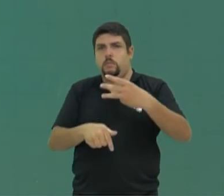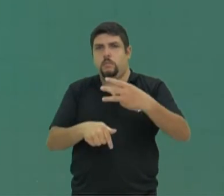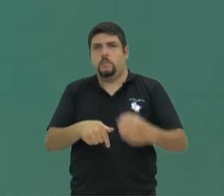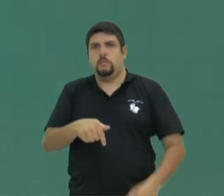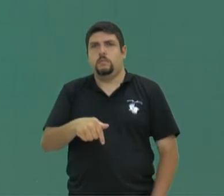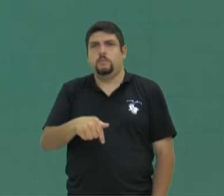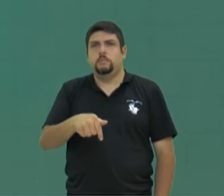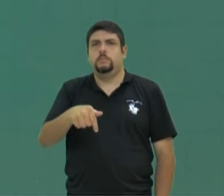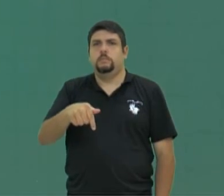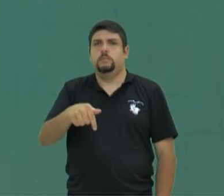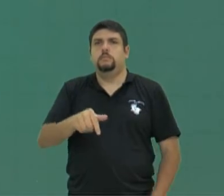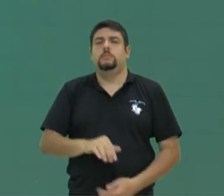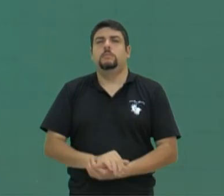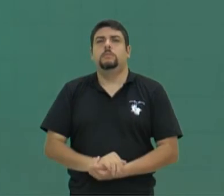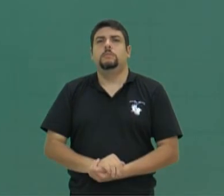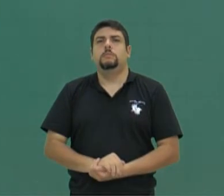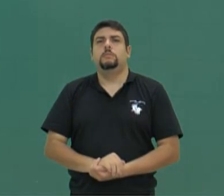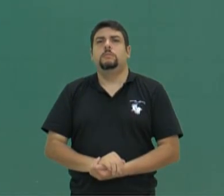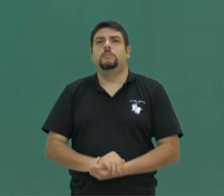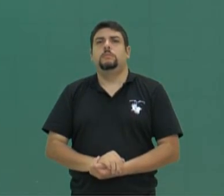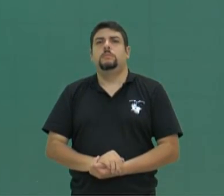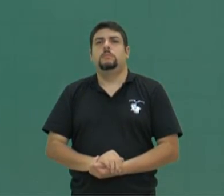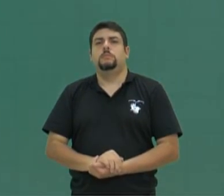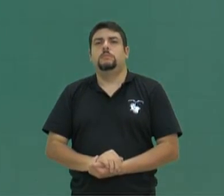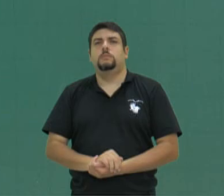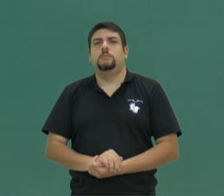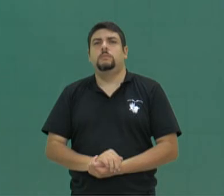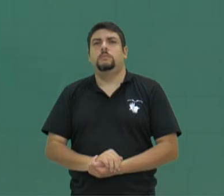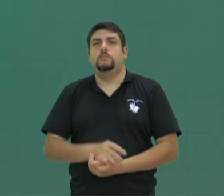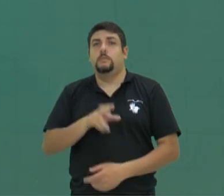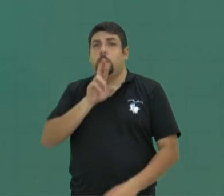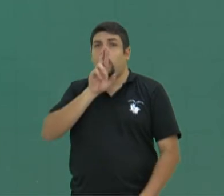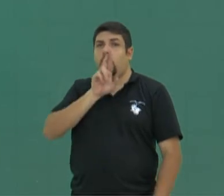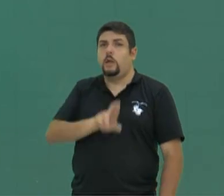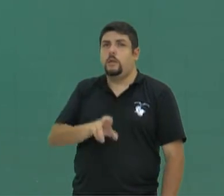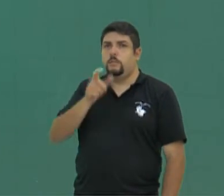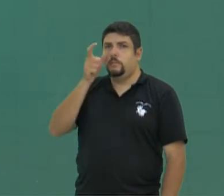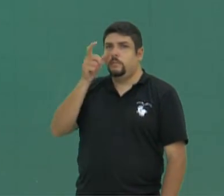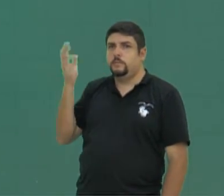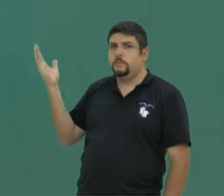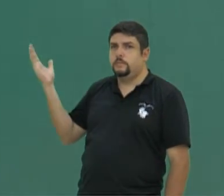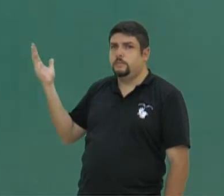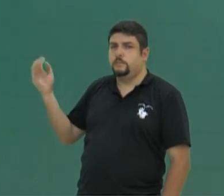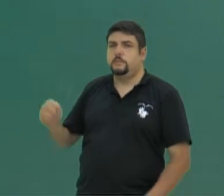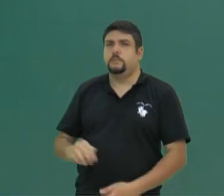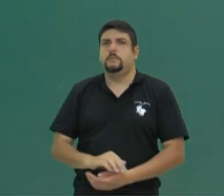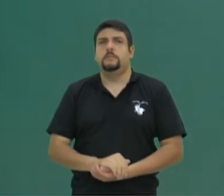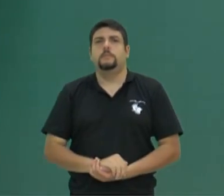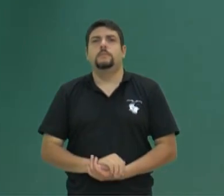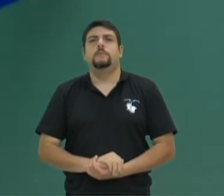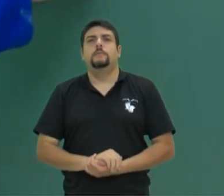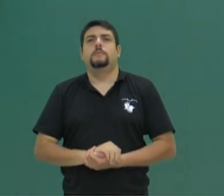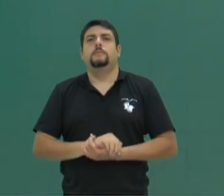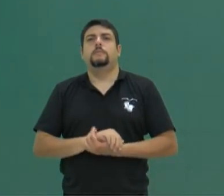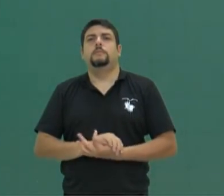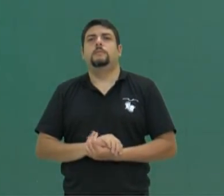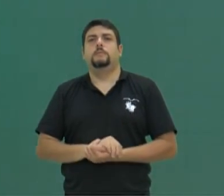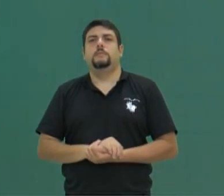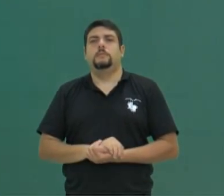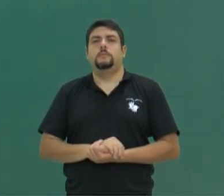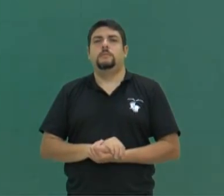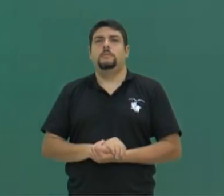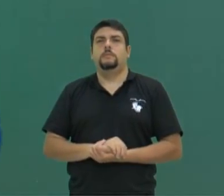média aritmética é 6. A moda é 6. A mediana é 6. E a amplitude é